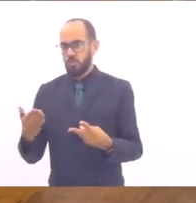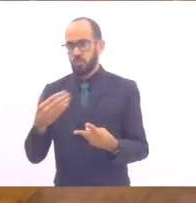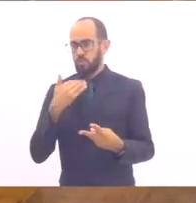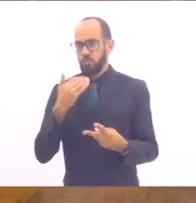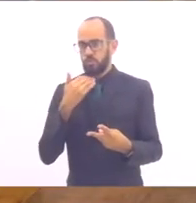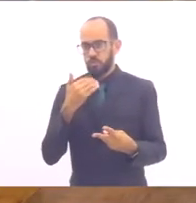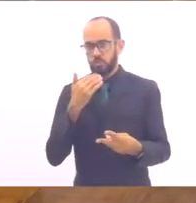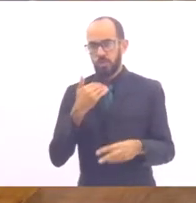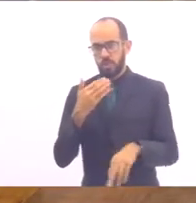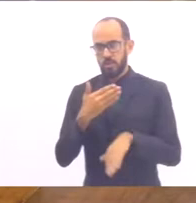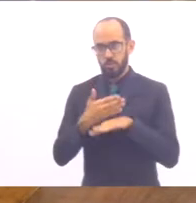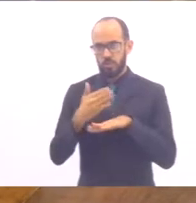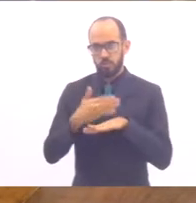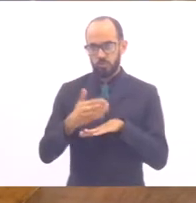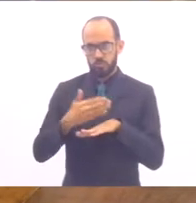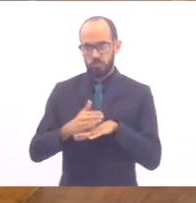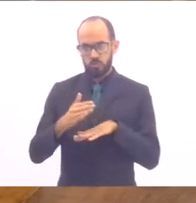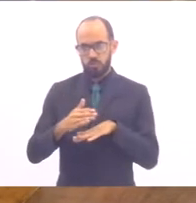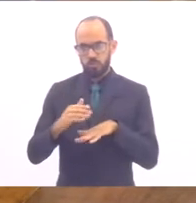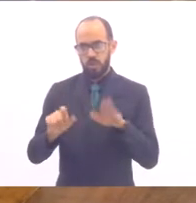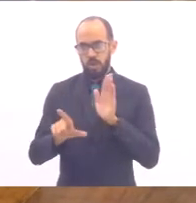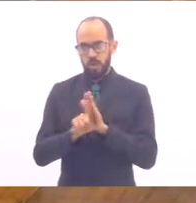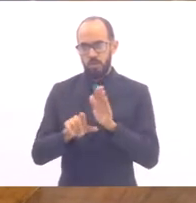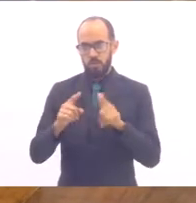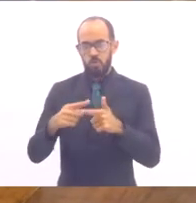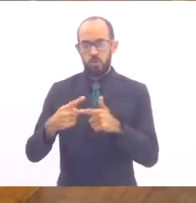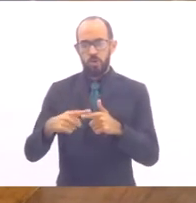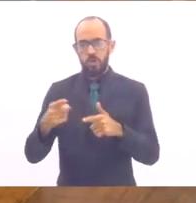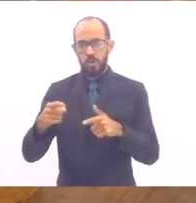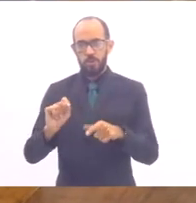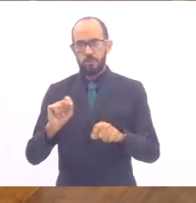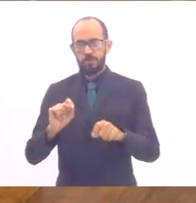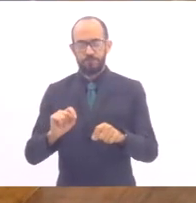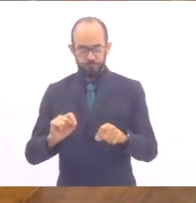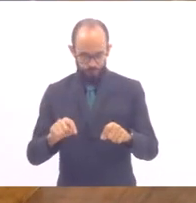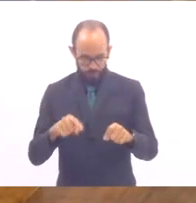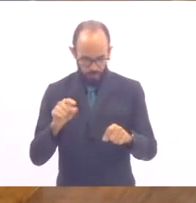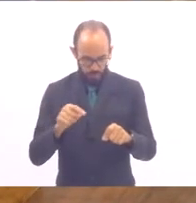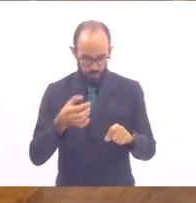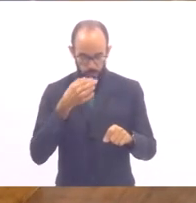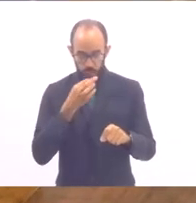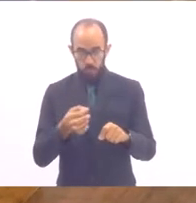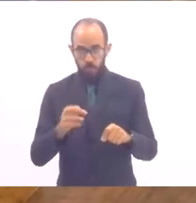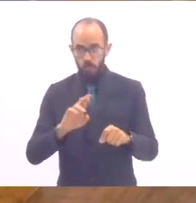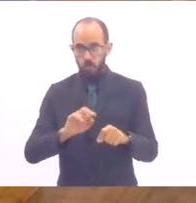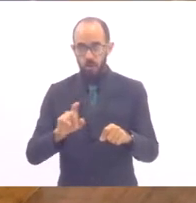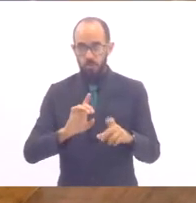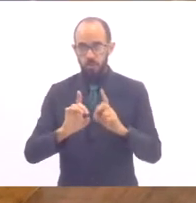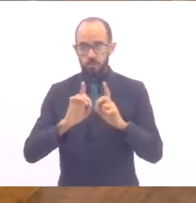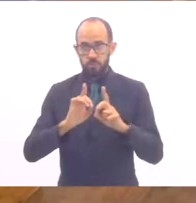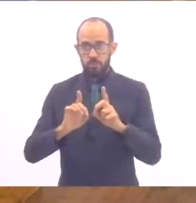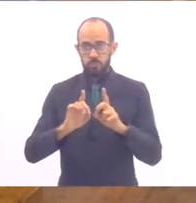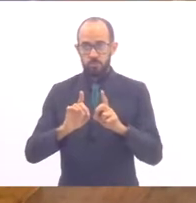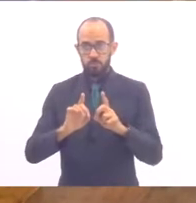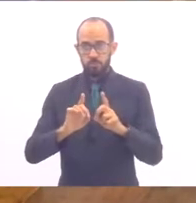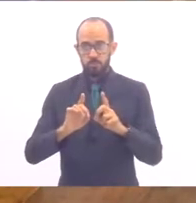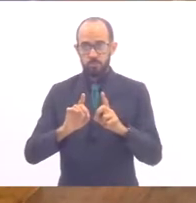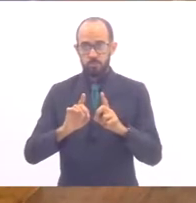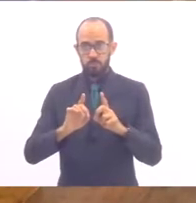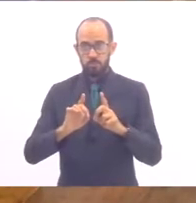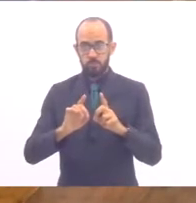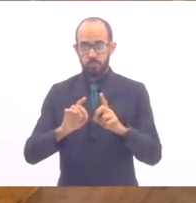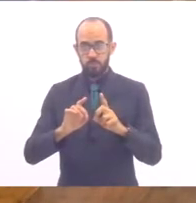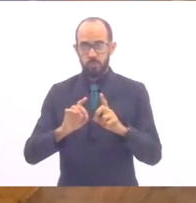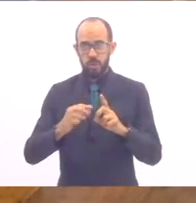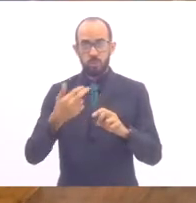da lei. Por quê? Porque este parecer, ele não está mais discutido se é gratuito. Ele diz o seguinte, não pode ser gratuito, é